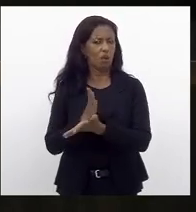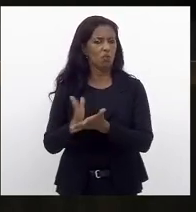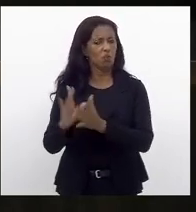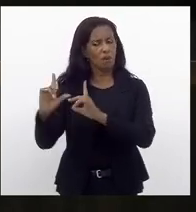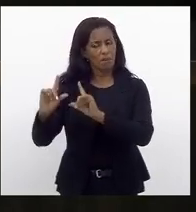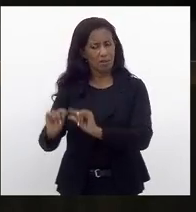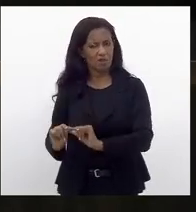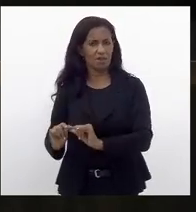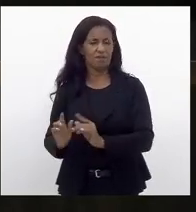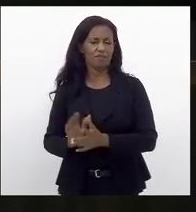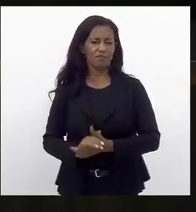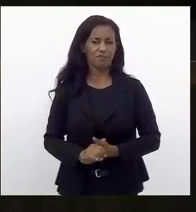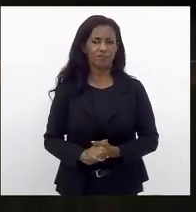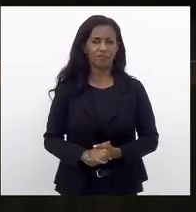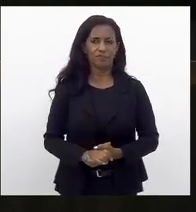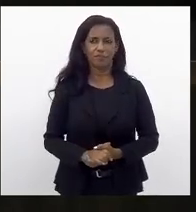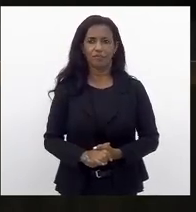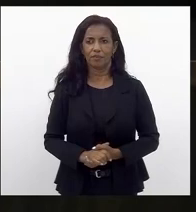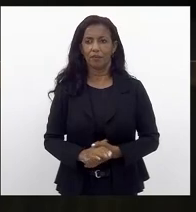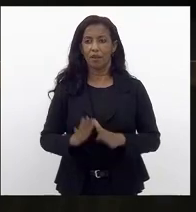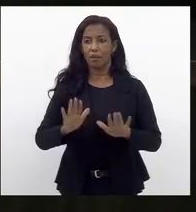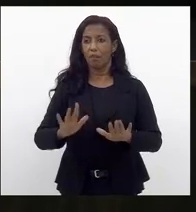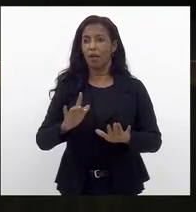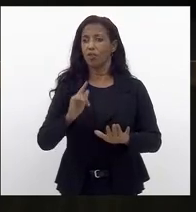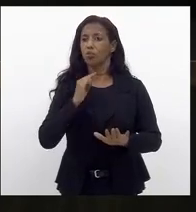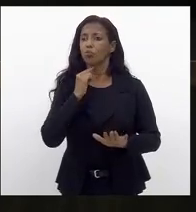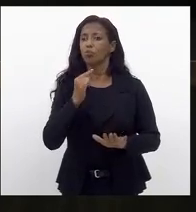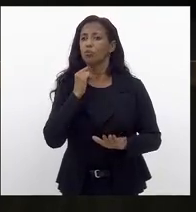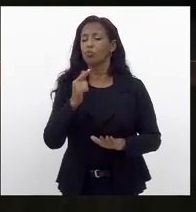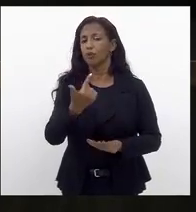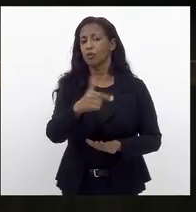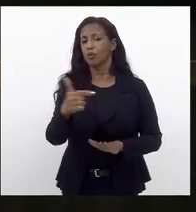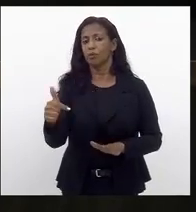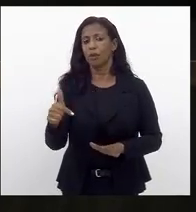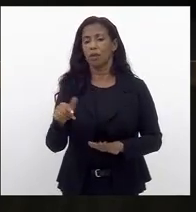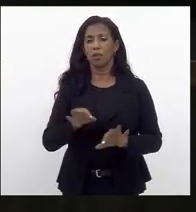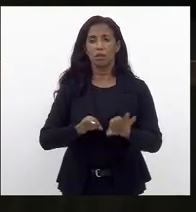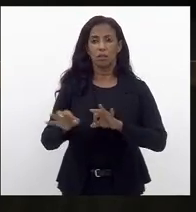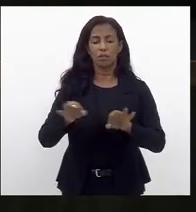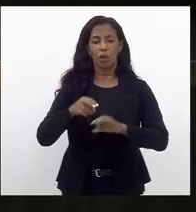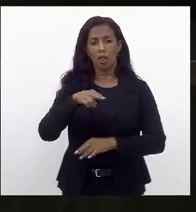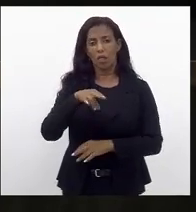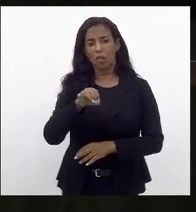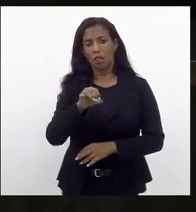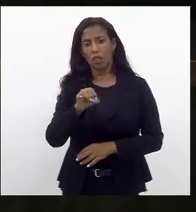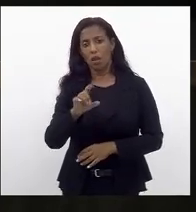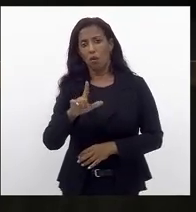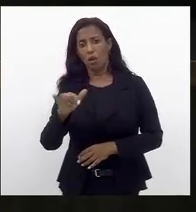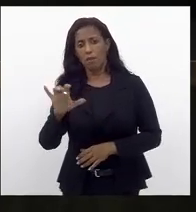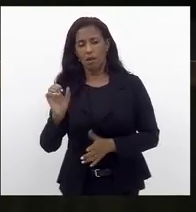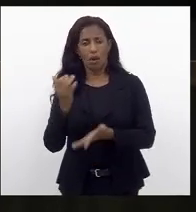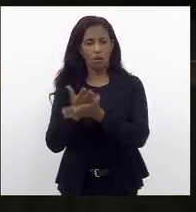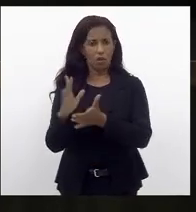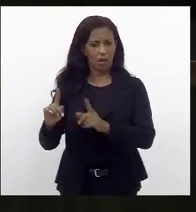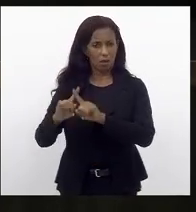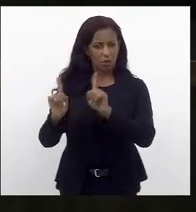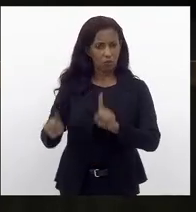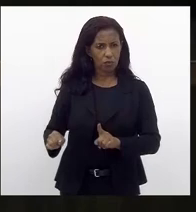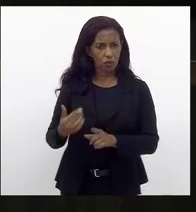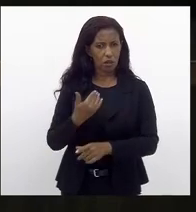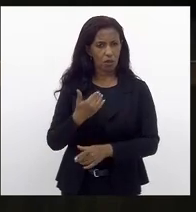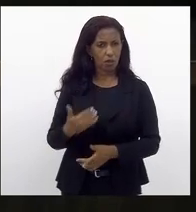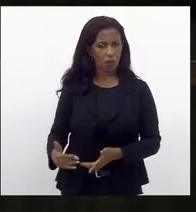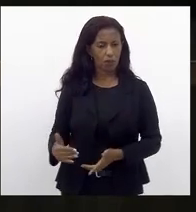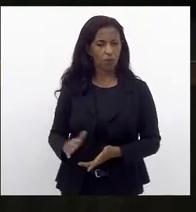algumas aqui É mas eu não tenho dúvida esse projeto neoliberal dia que acaba para o serviço público por quê